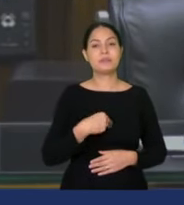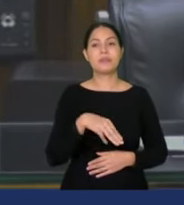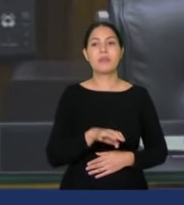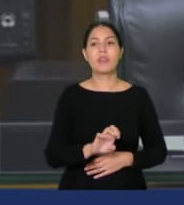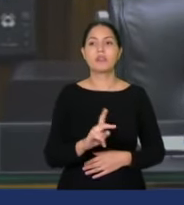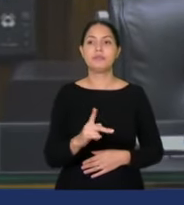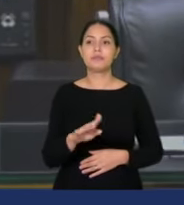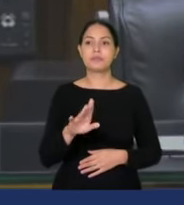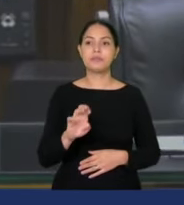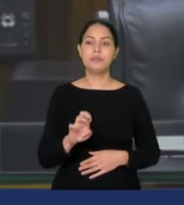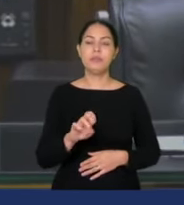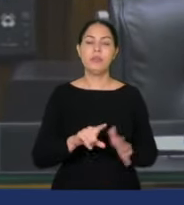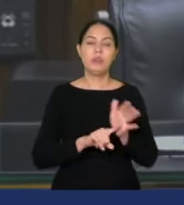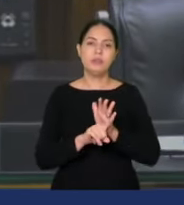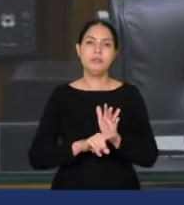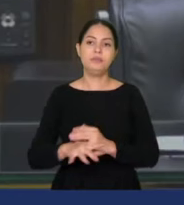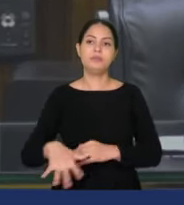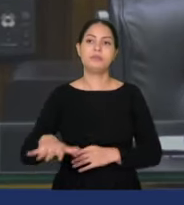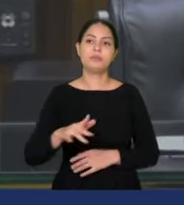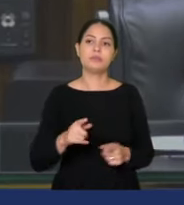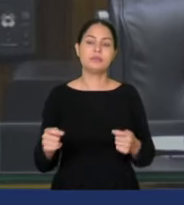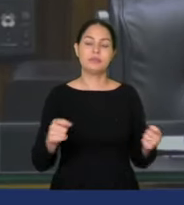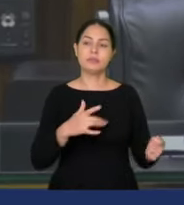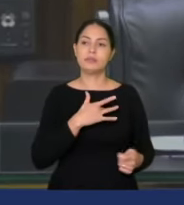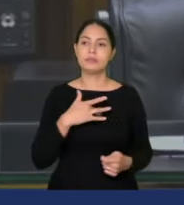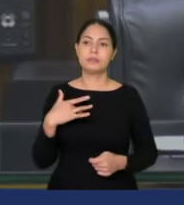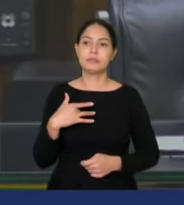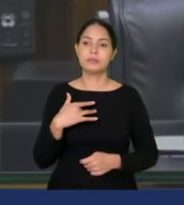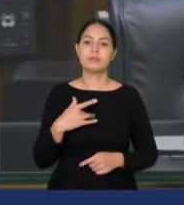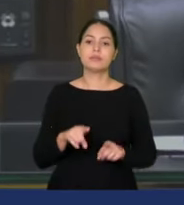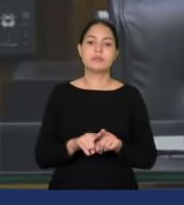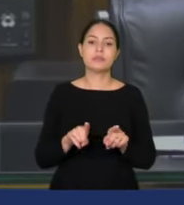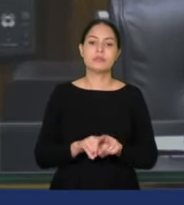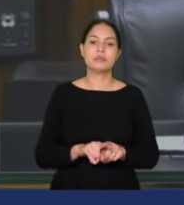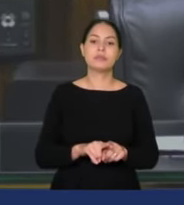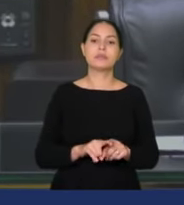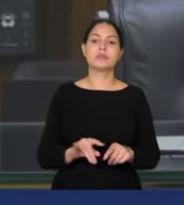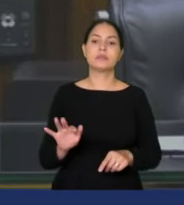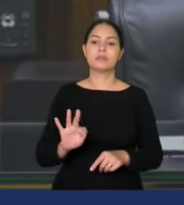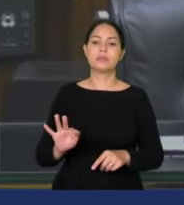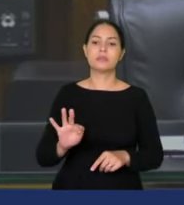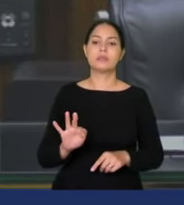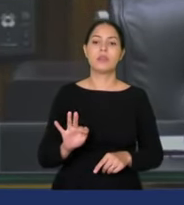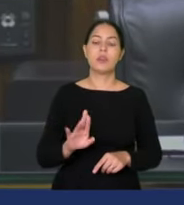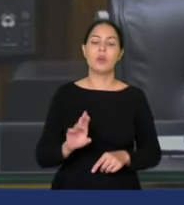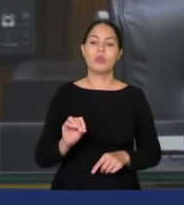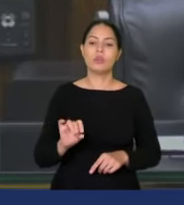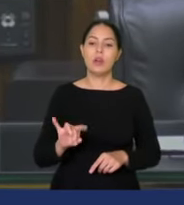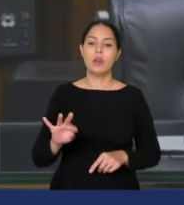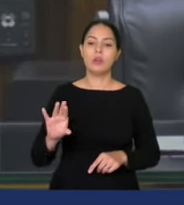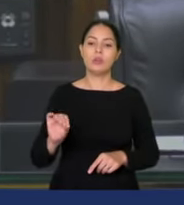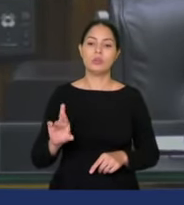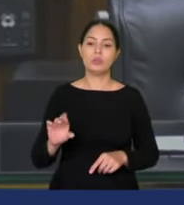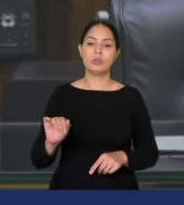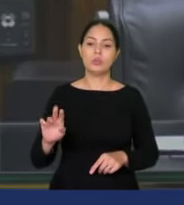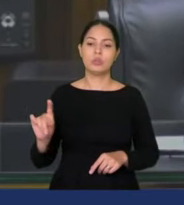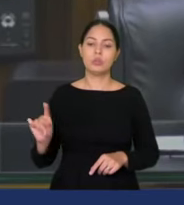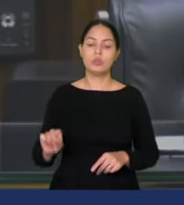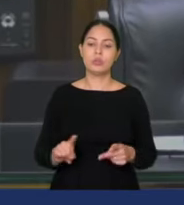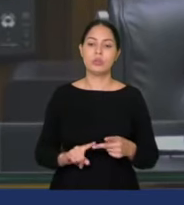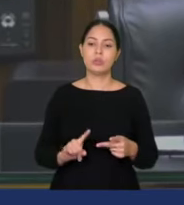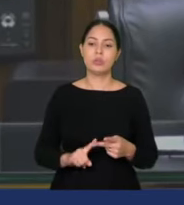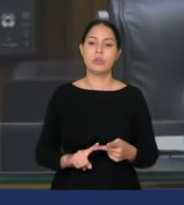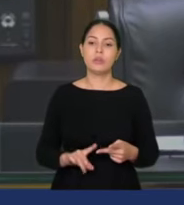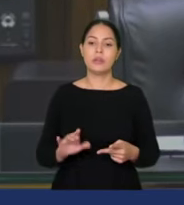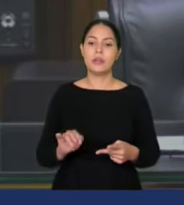Nacional de Controle e Qualidade de Saúde, a Fundação Oswaldo Cruz, o Paulo Garrido, professor de Direitos Humanos e Saúde da Escola Nacional de Saúde